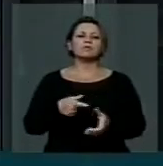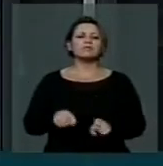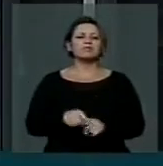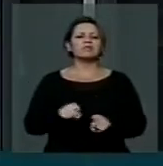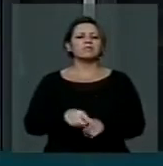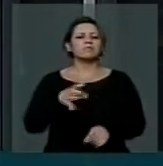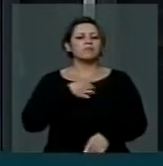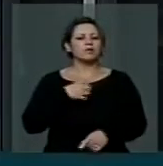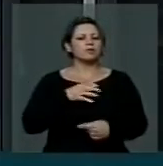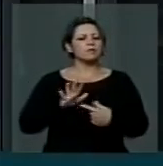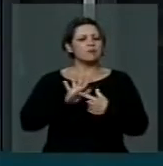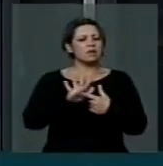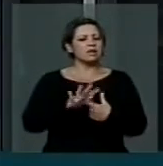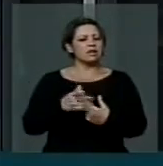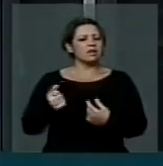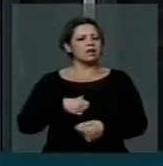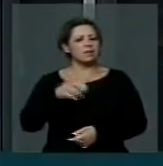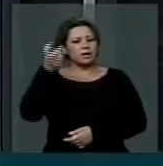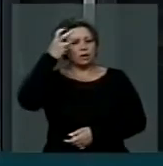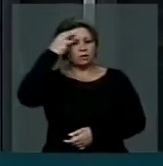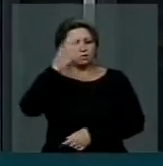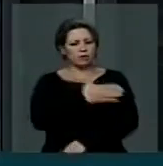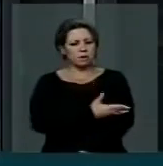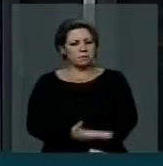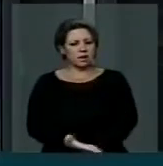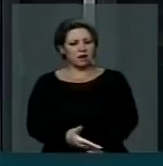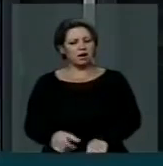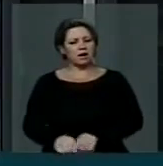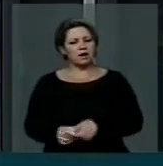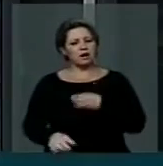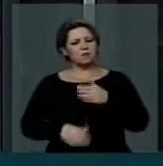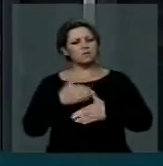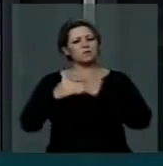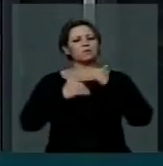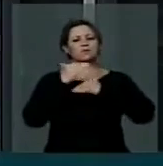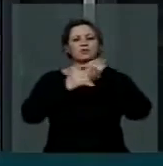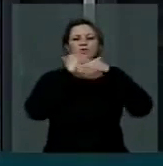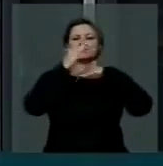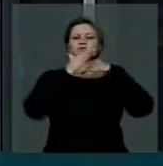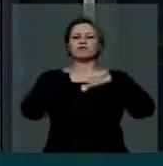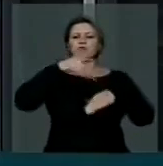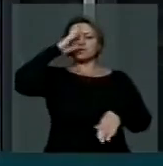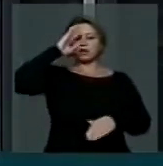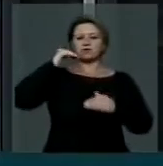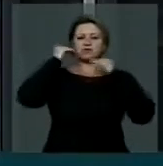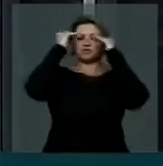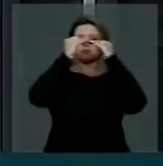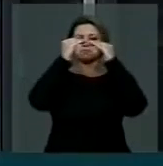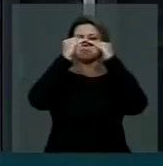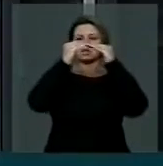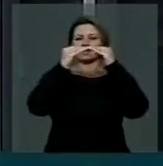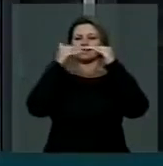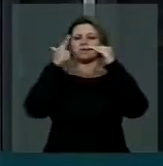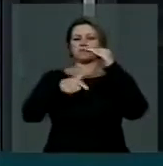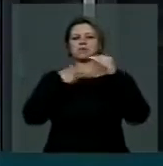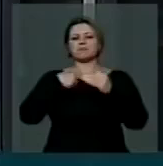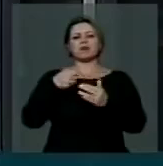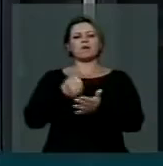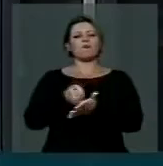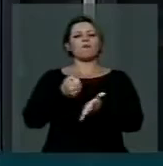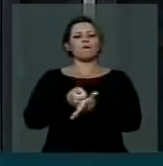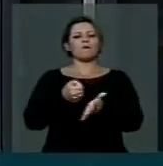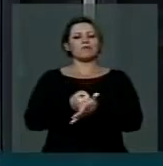pela civilização branca, rica e desenvolvida, como instrumento de dominação pedagógica para conter